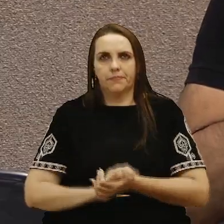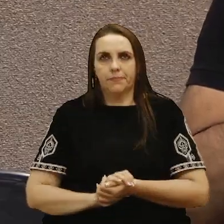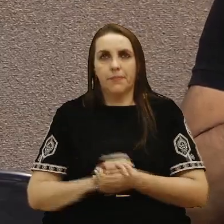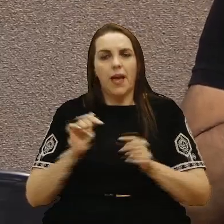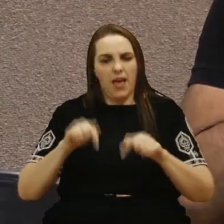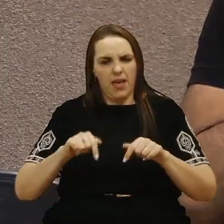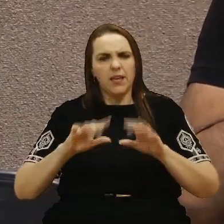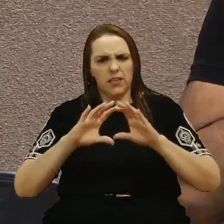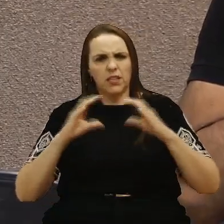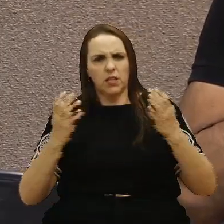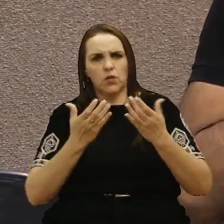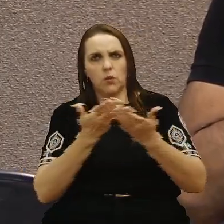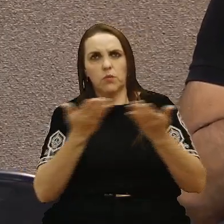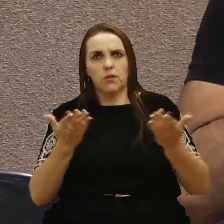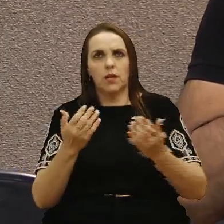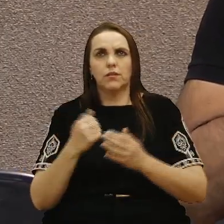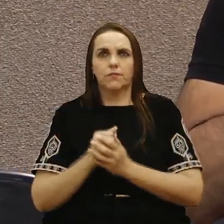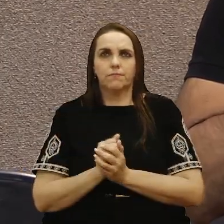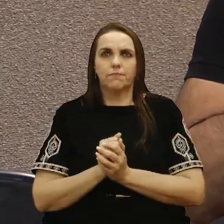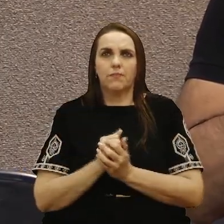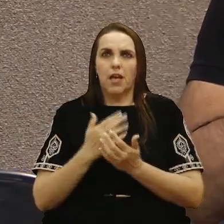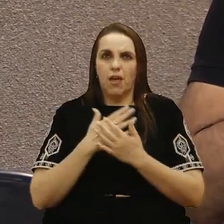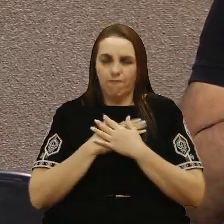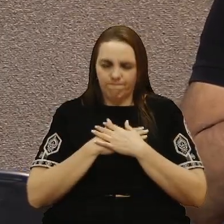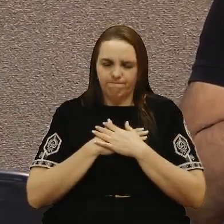eu manifesto o meu profundo